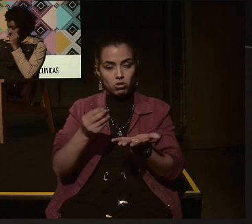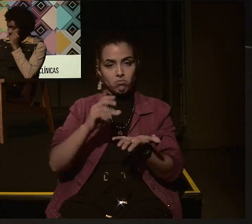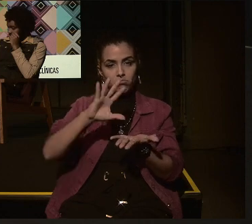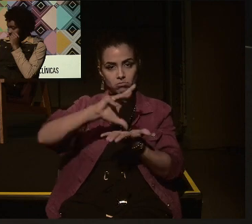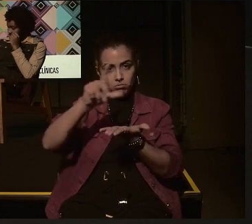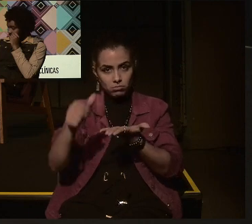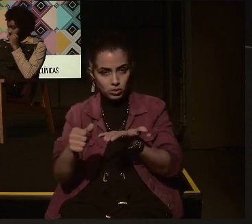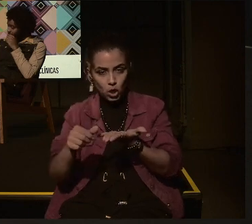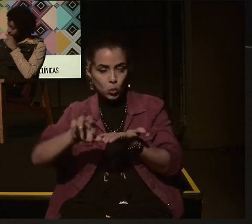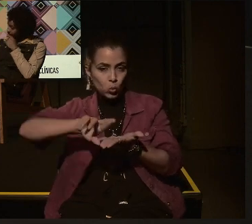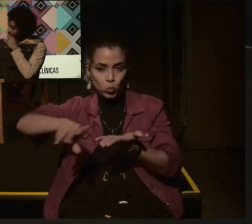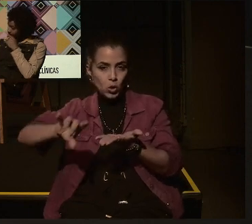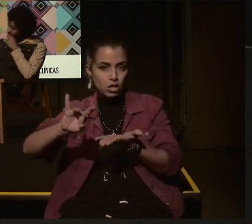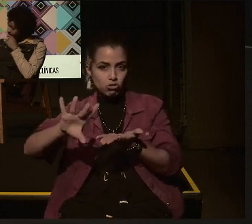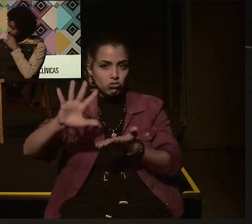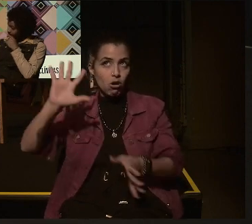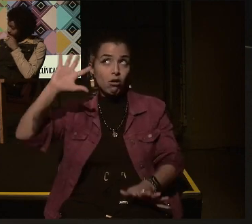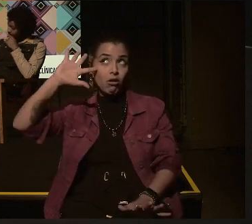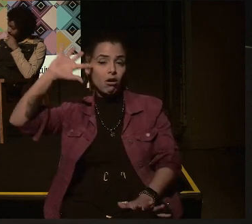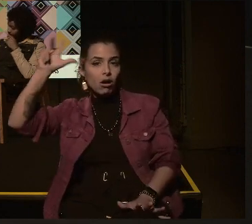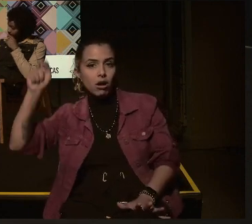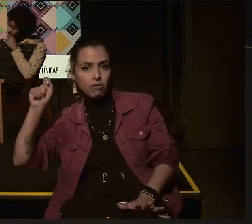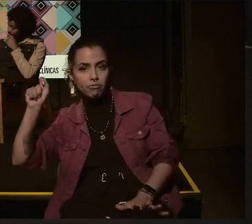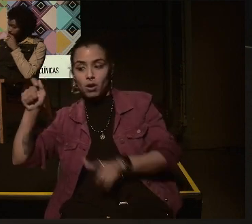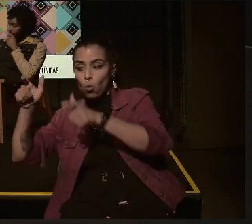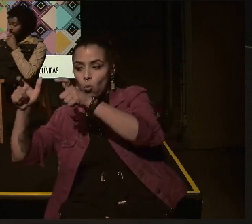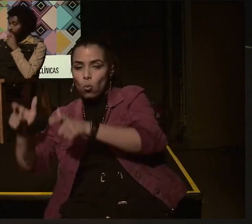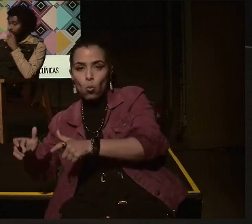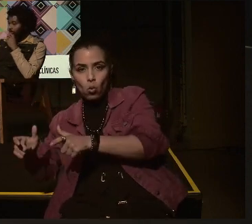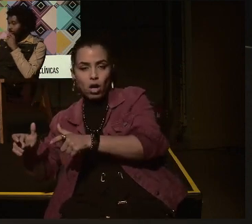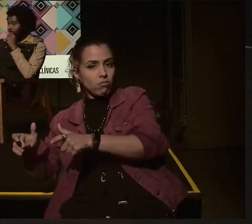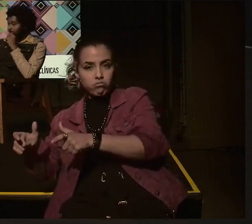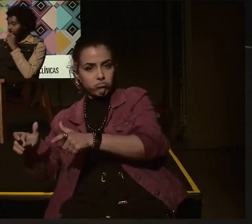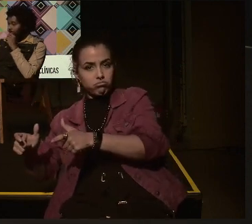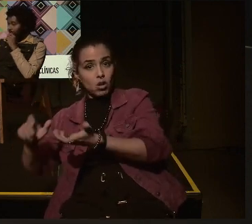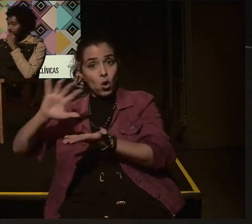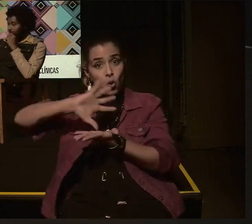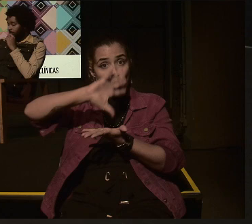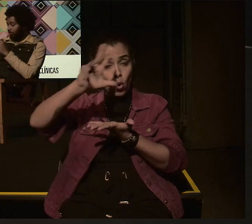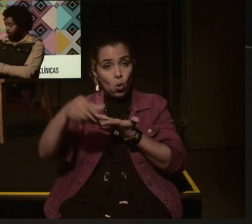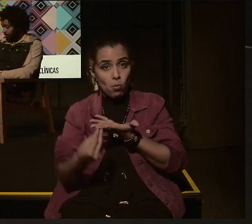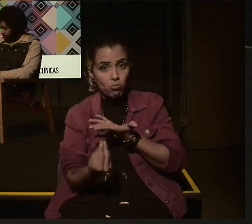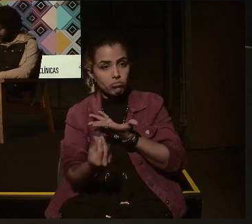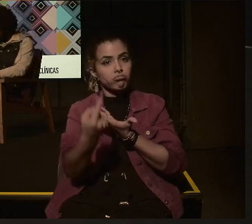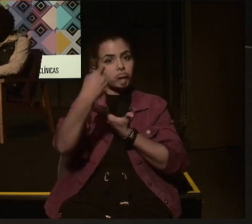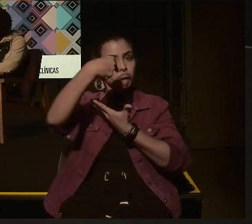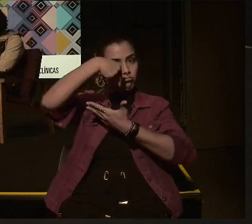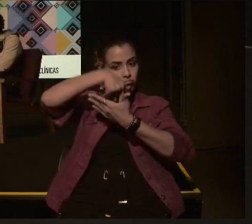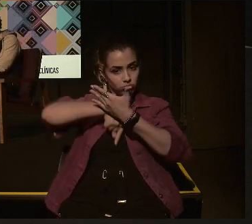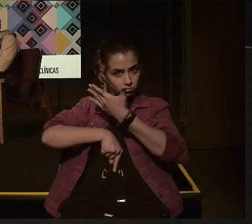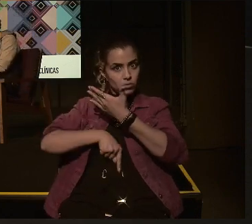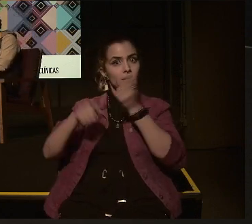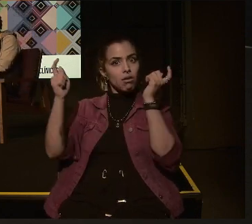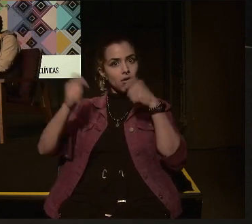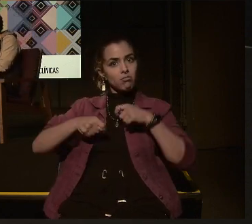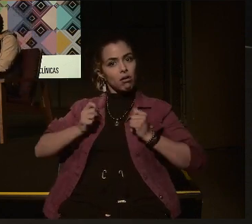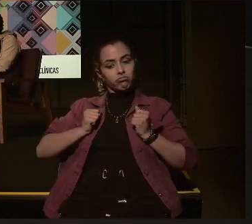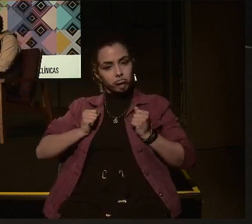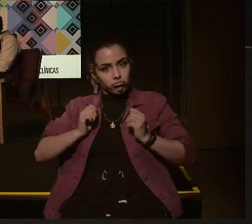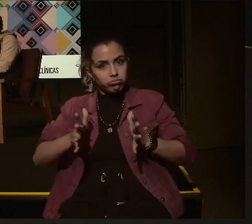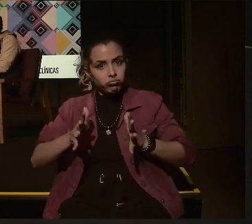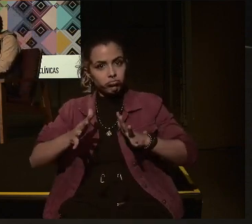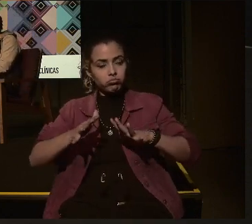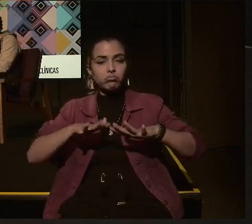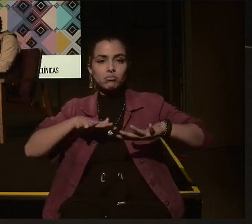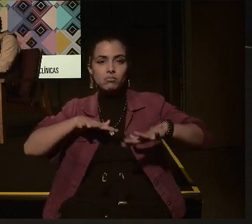ancestral e compreendendo que o quilombo é um aspecto subjetivo que pode operar em territórios, e